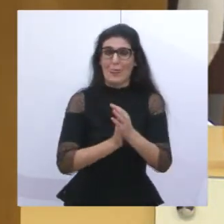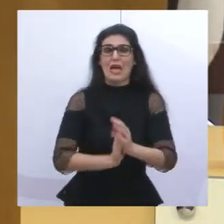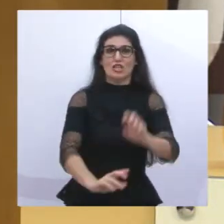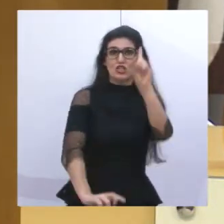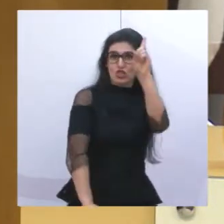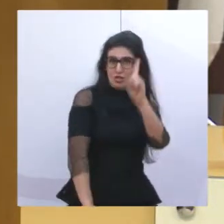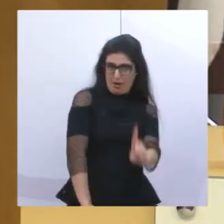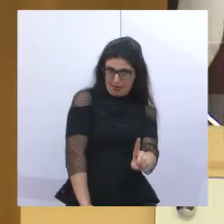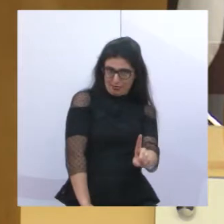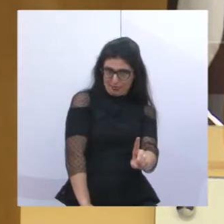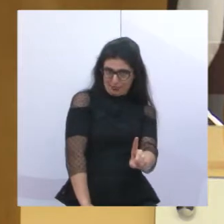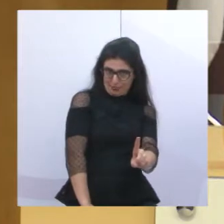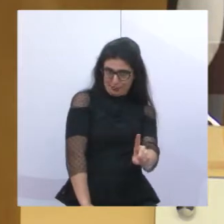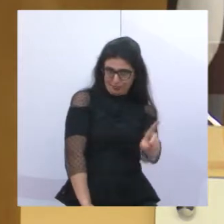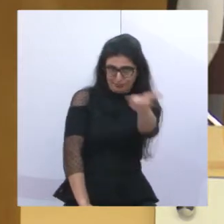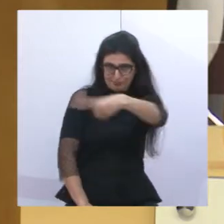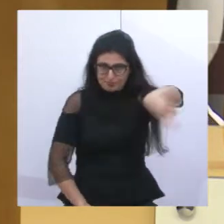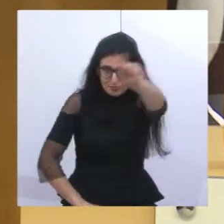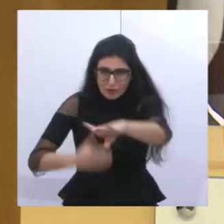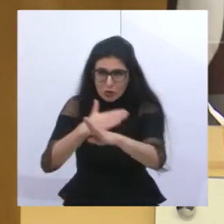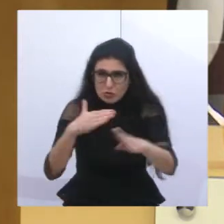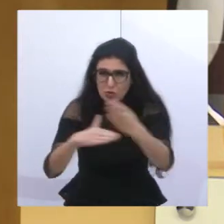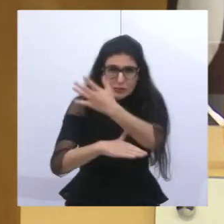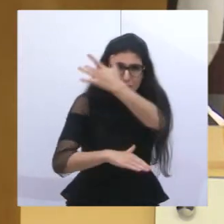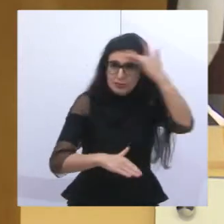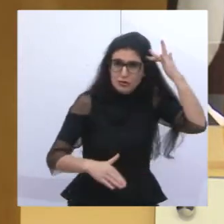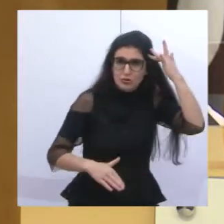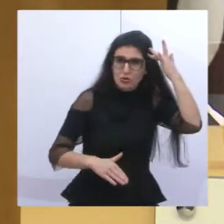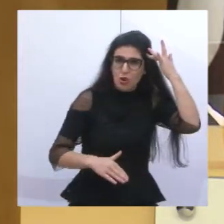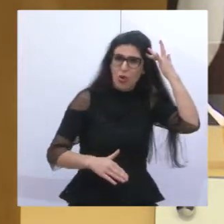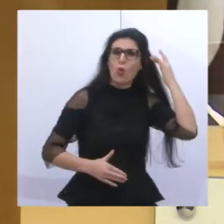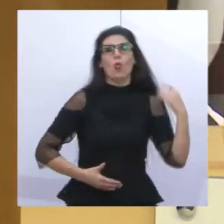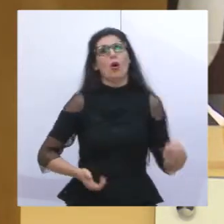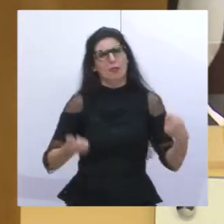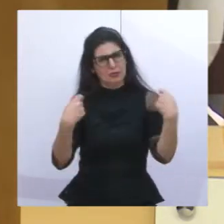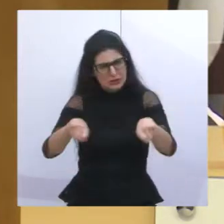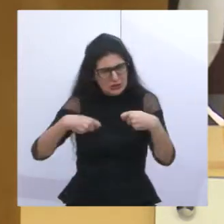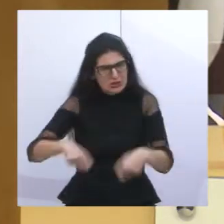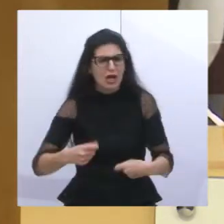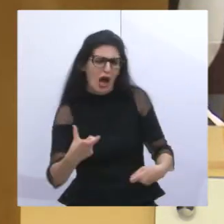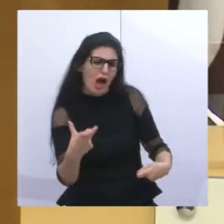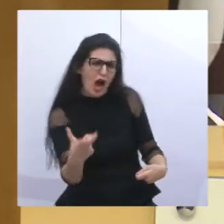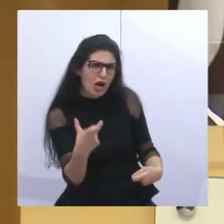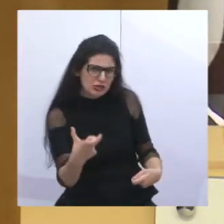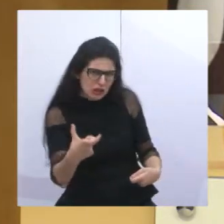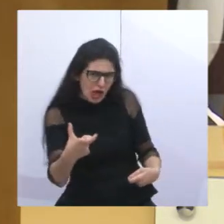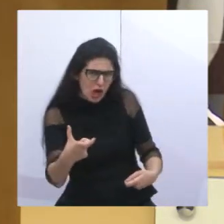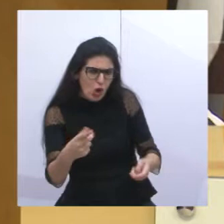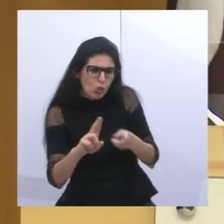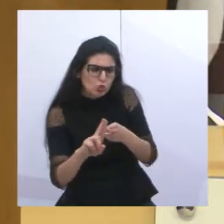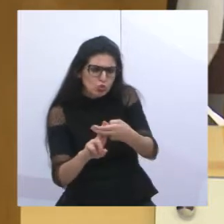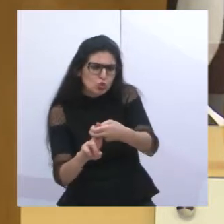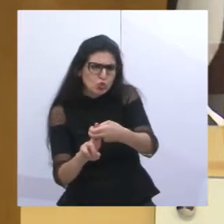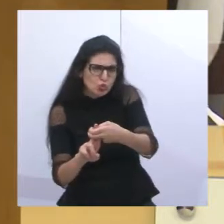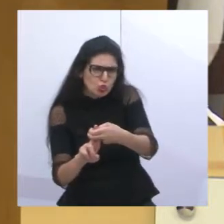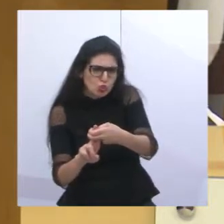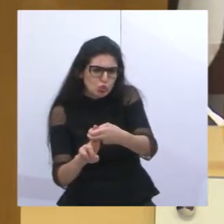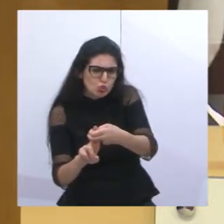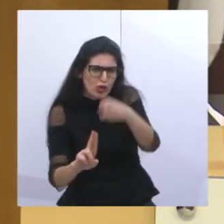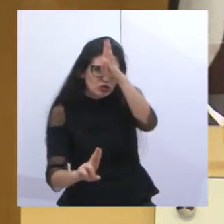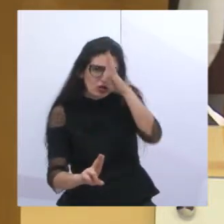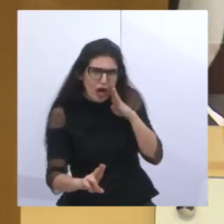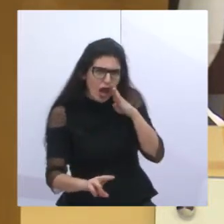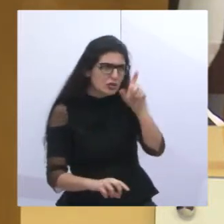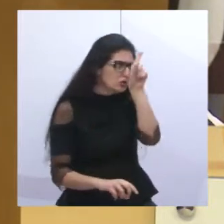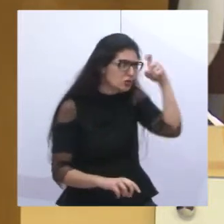falei, é direito de todo cidadão cadastrado com cartão SUS ter direito a atendimento nas